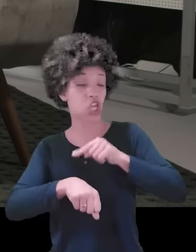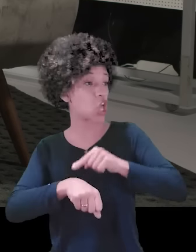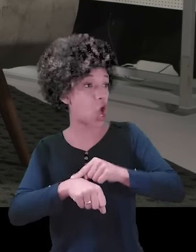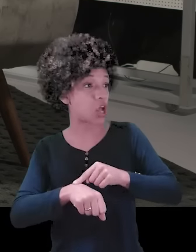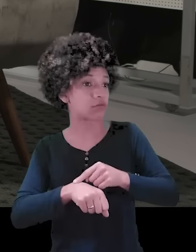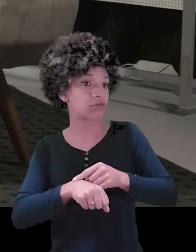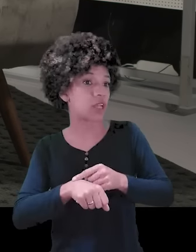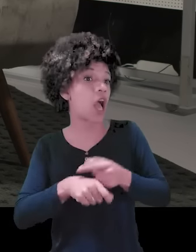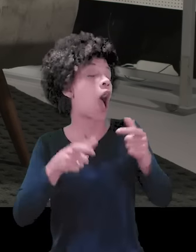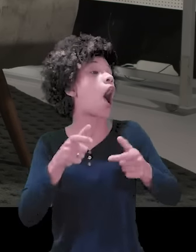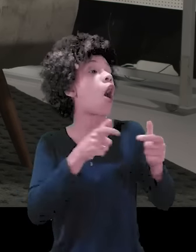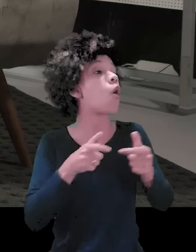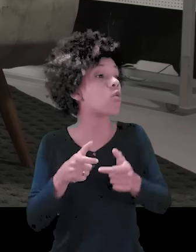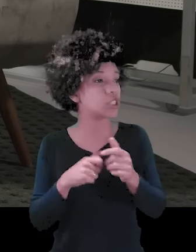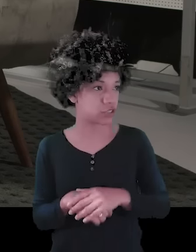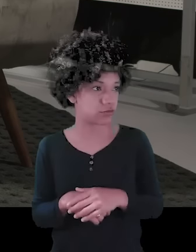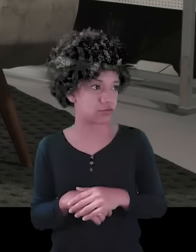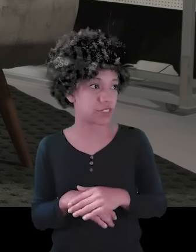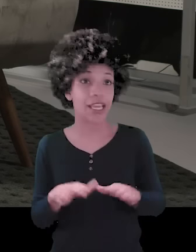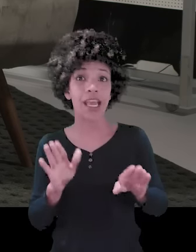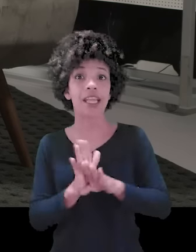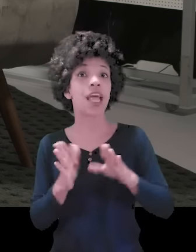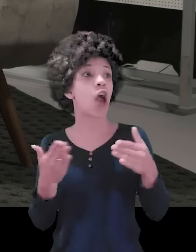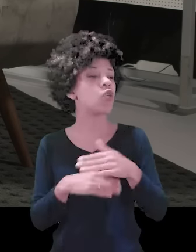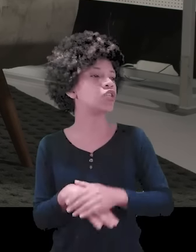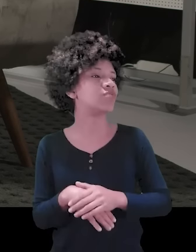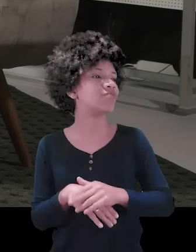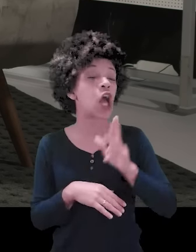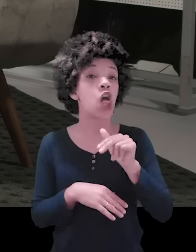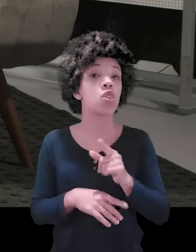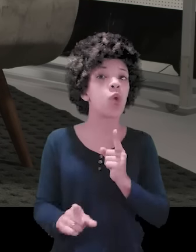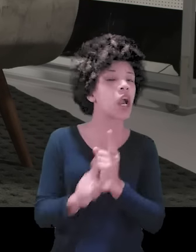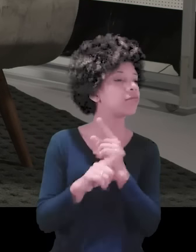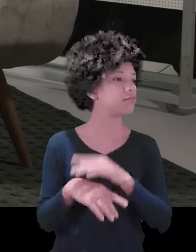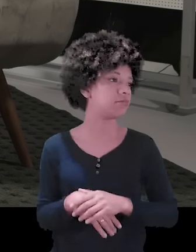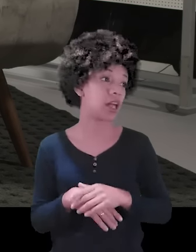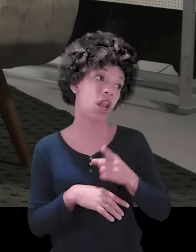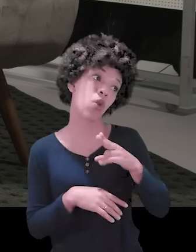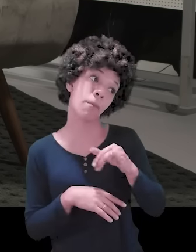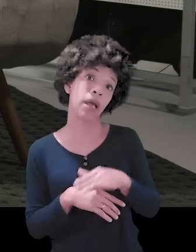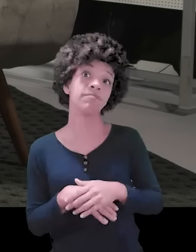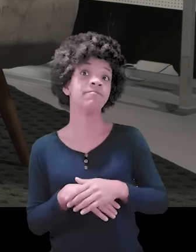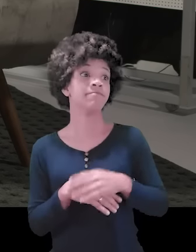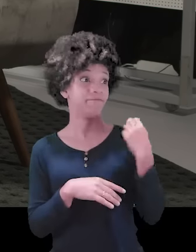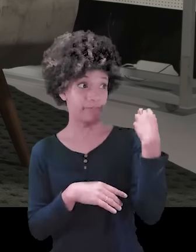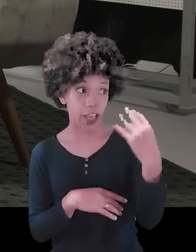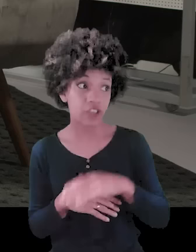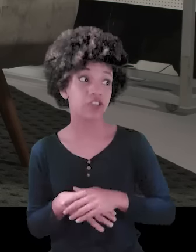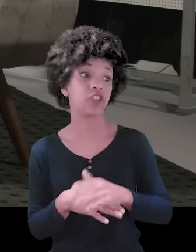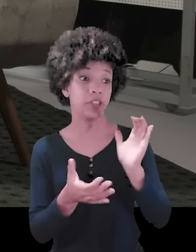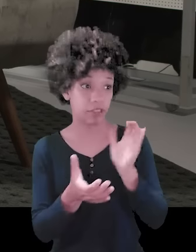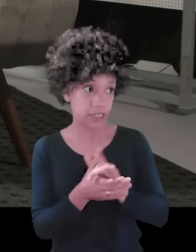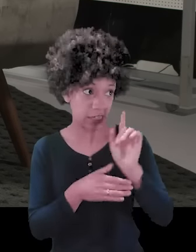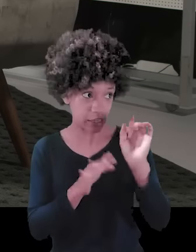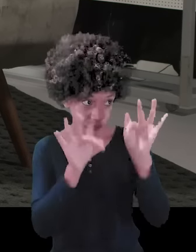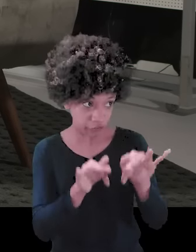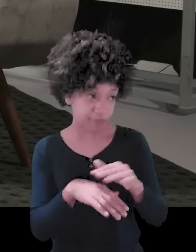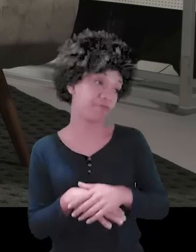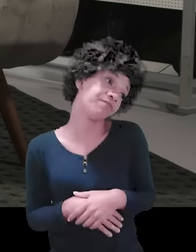saiu agora onde ela tá até hoje ele não encontra a esposa mede isso foi nada demais tá Como é que não é realmente